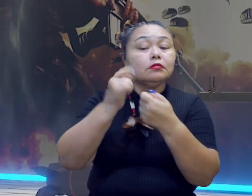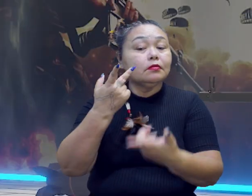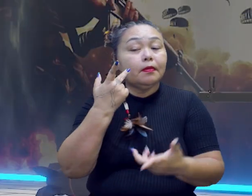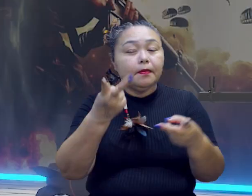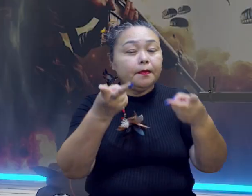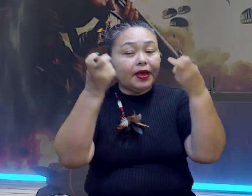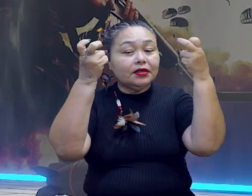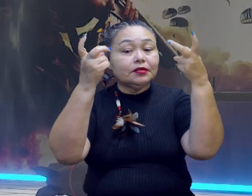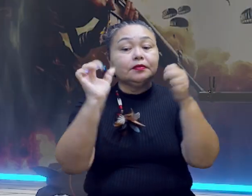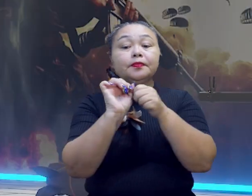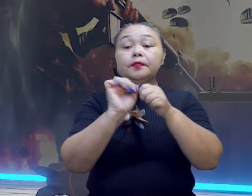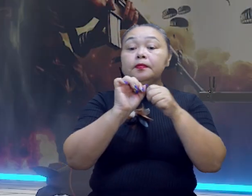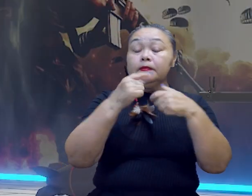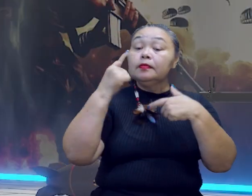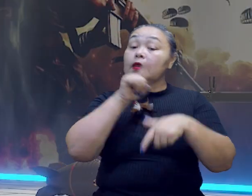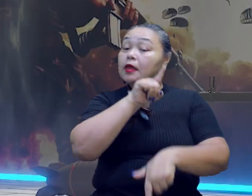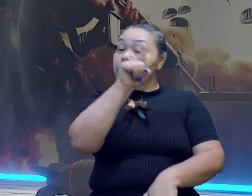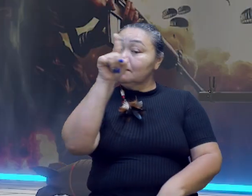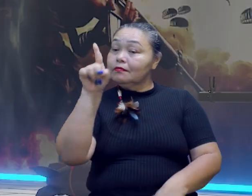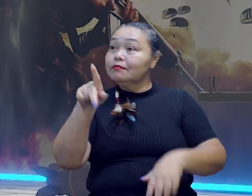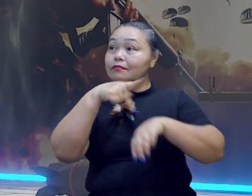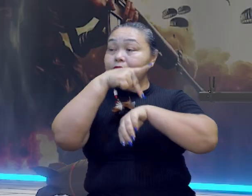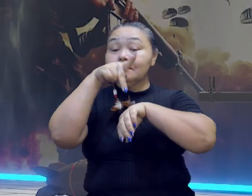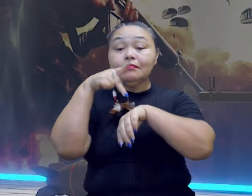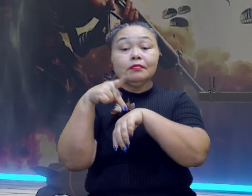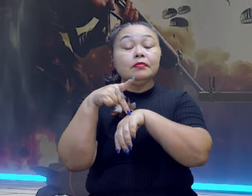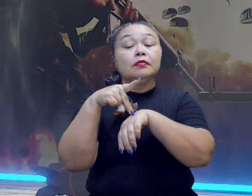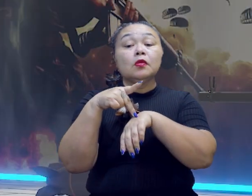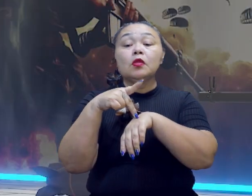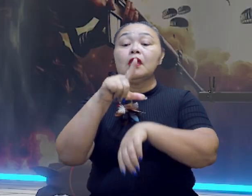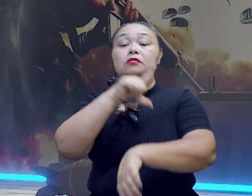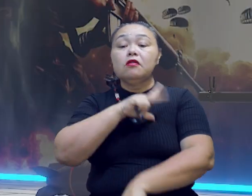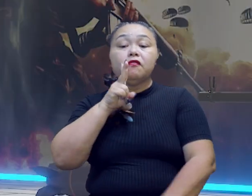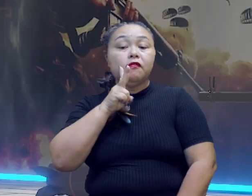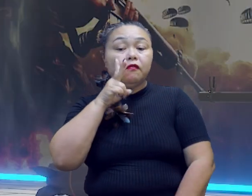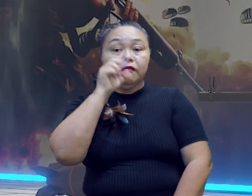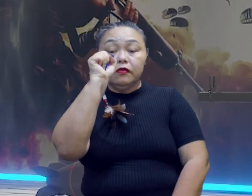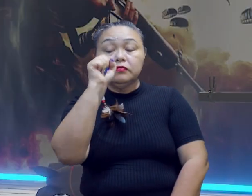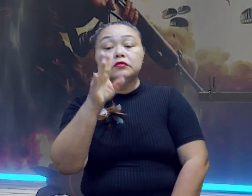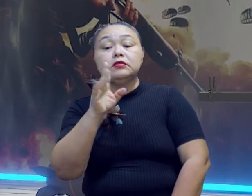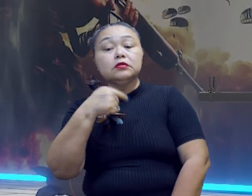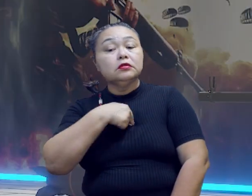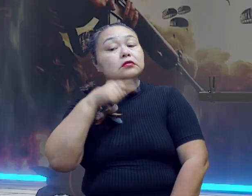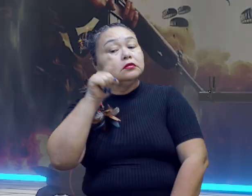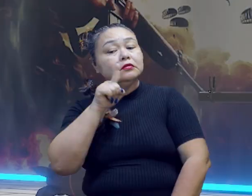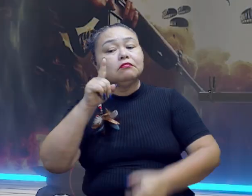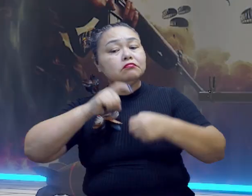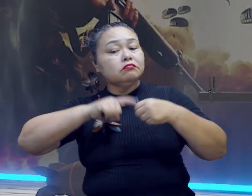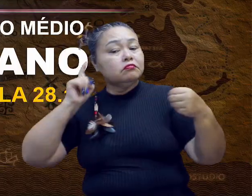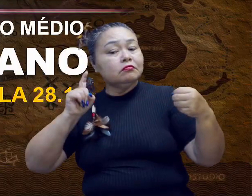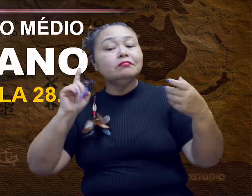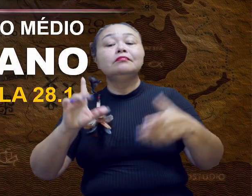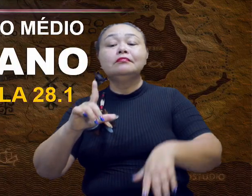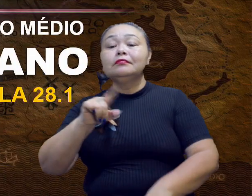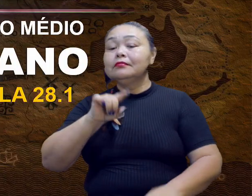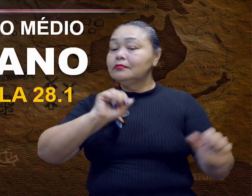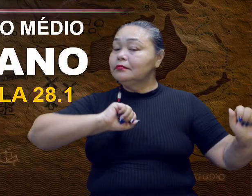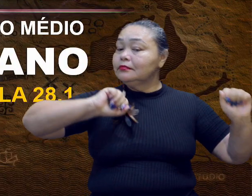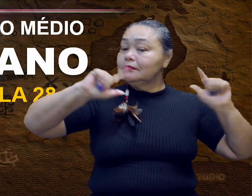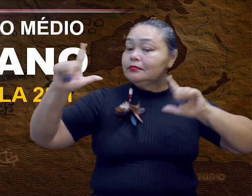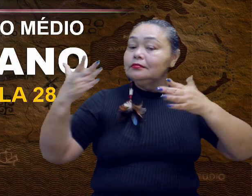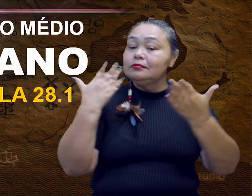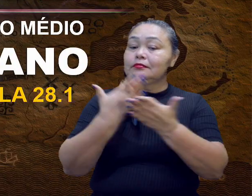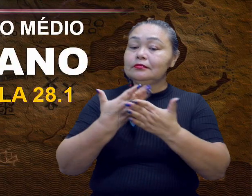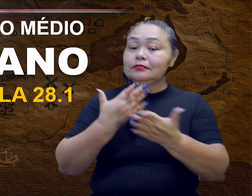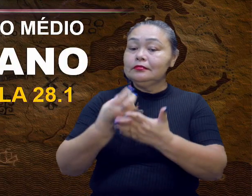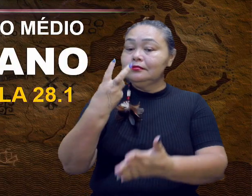aí. E esses países, eles vão criar força e buscar sua independência. E justamente na tela para vocês, a aula